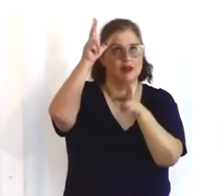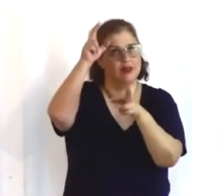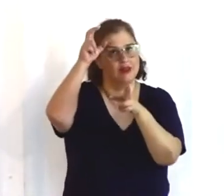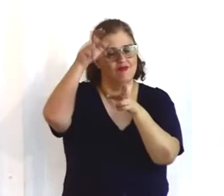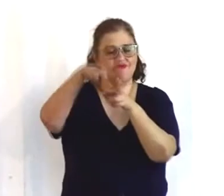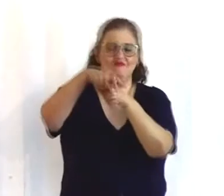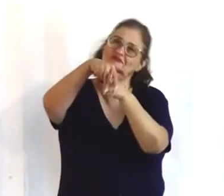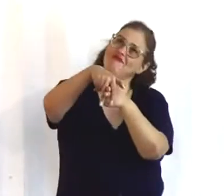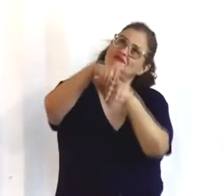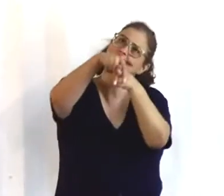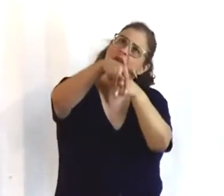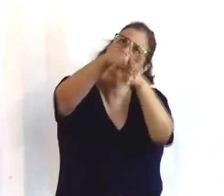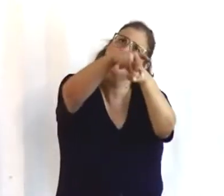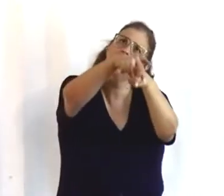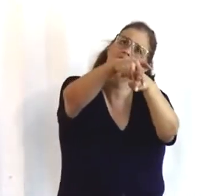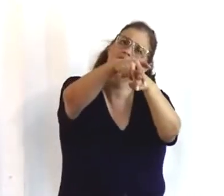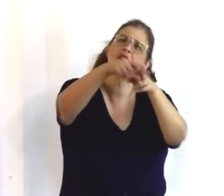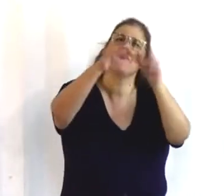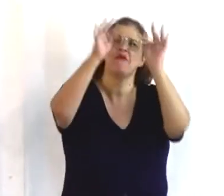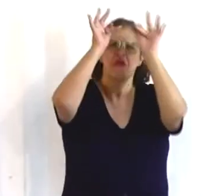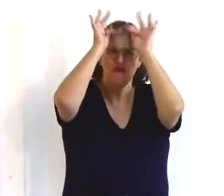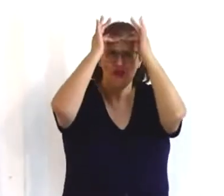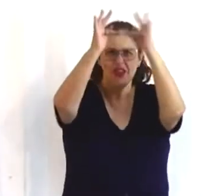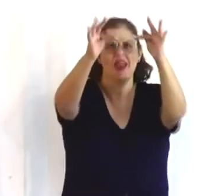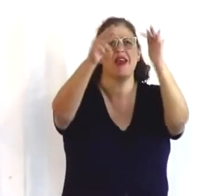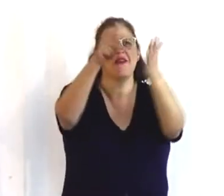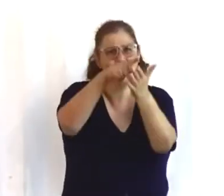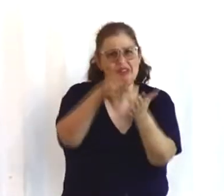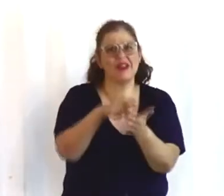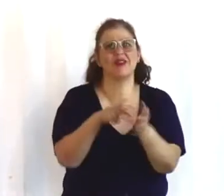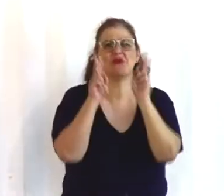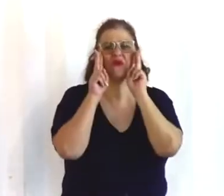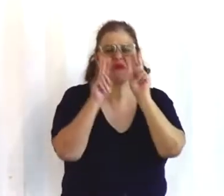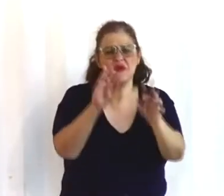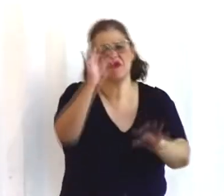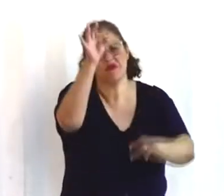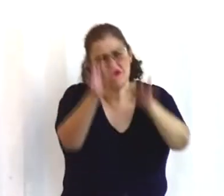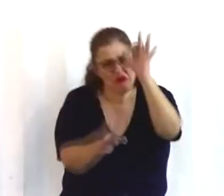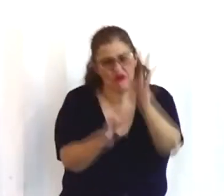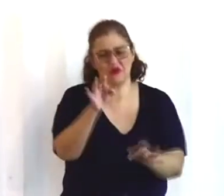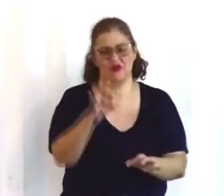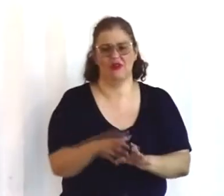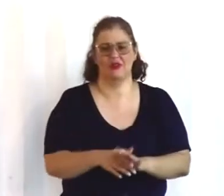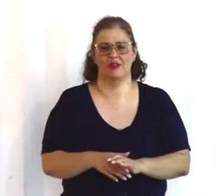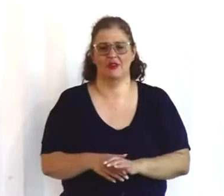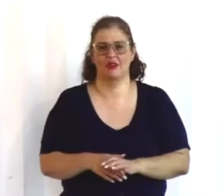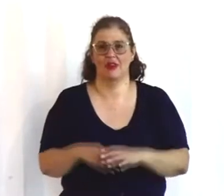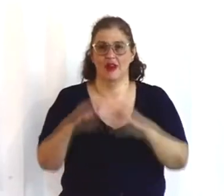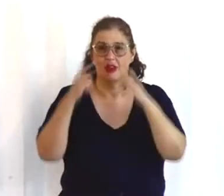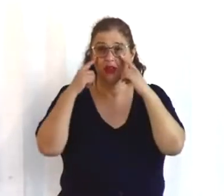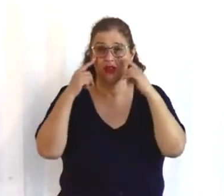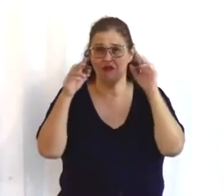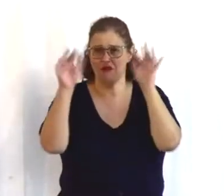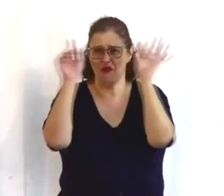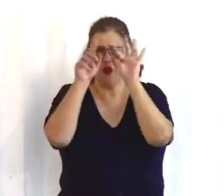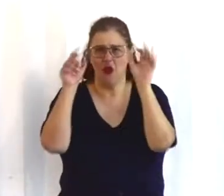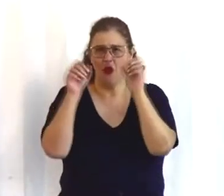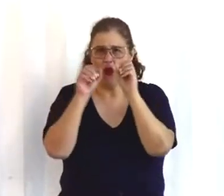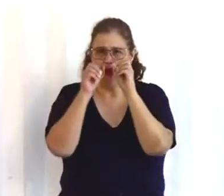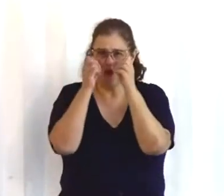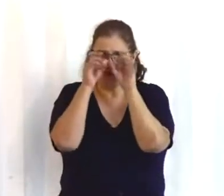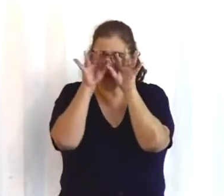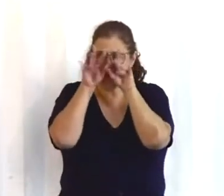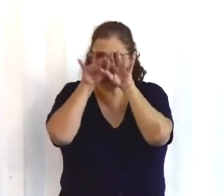e julga e peleja com justiça. Os seus olhos são chamas de fogo, na sua cabeça há muitos